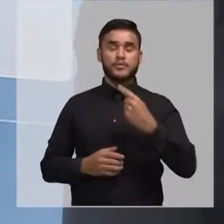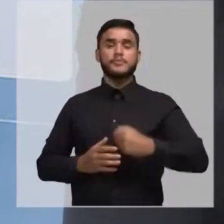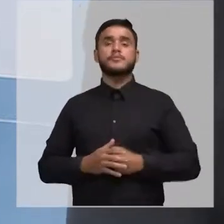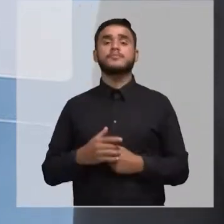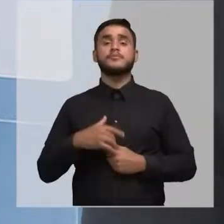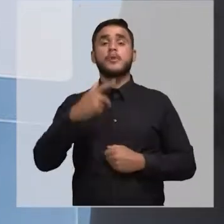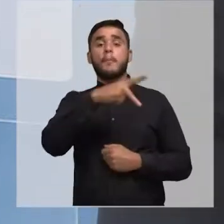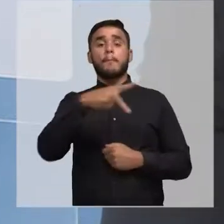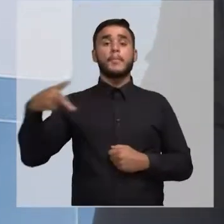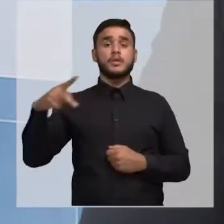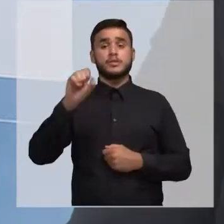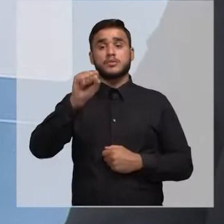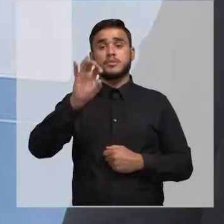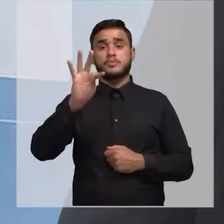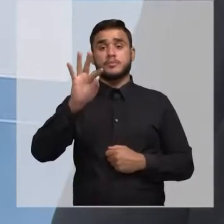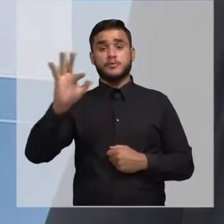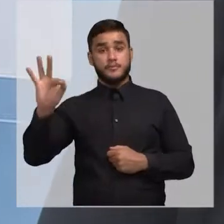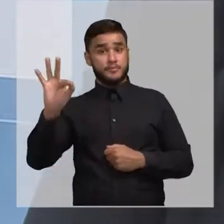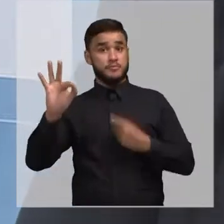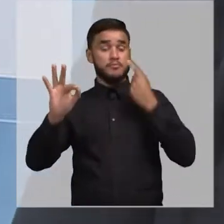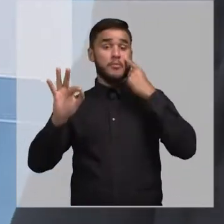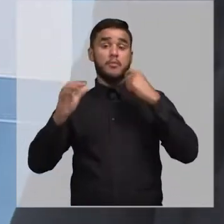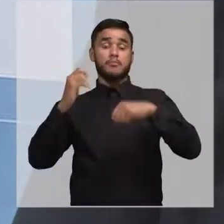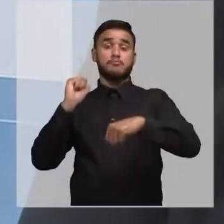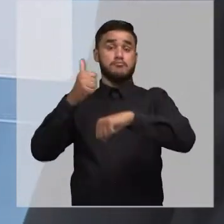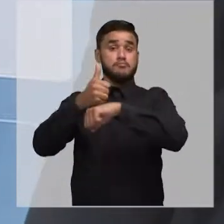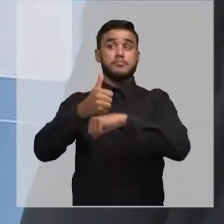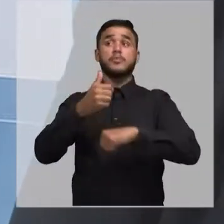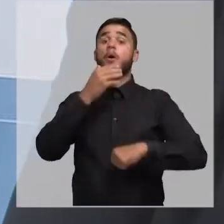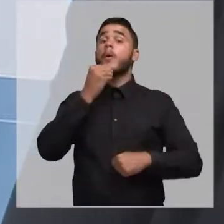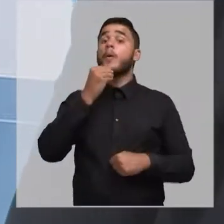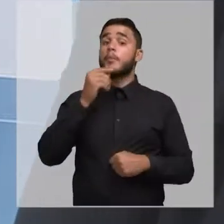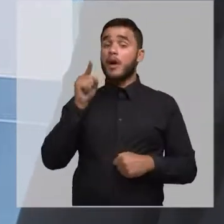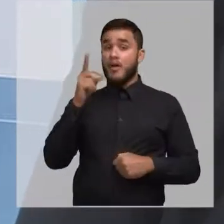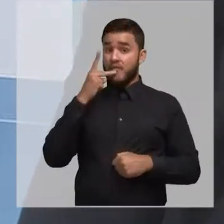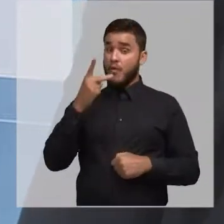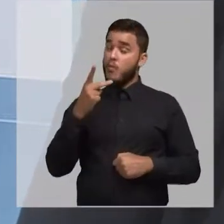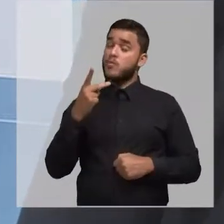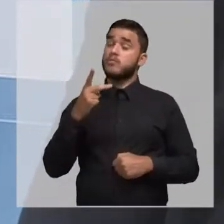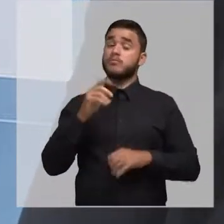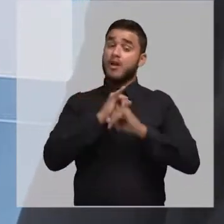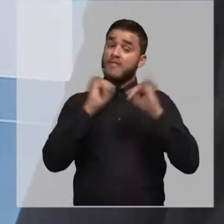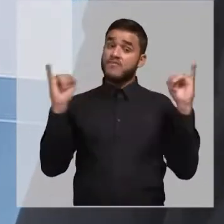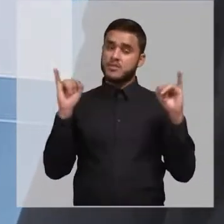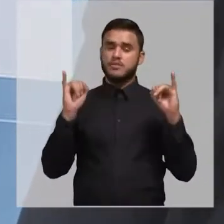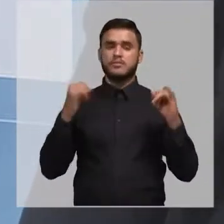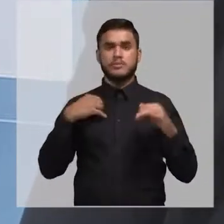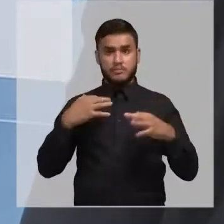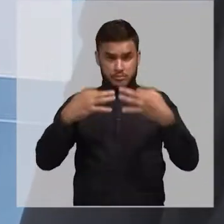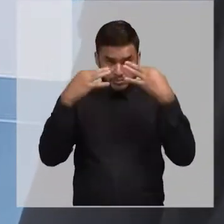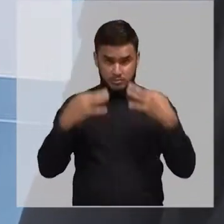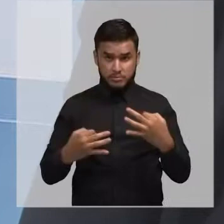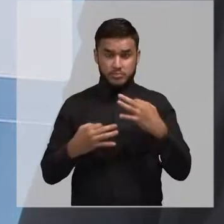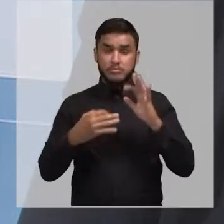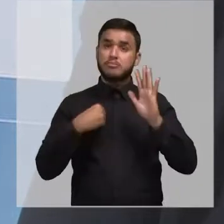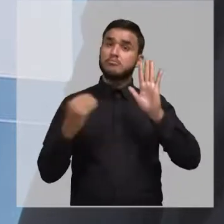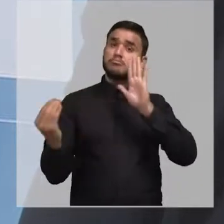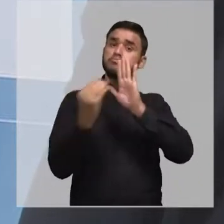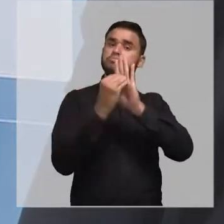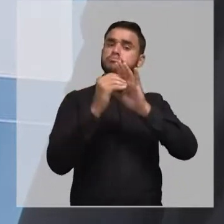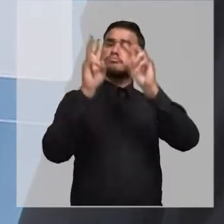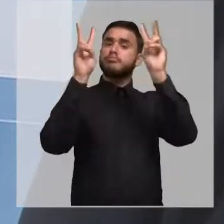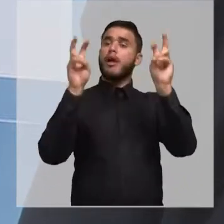Toffoli, já declarou essa semana que ele só irá pautar